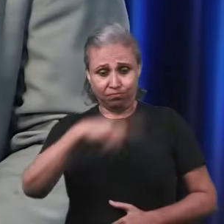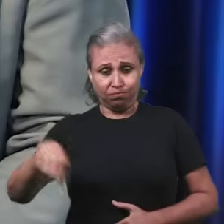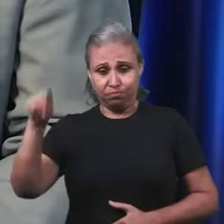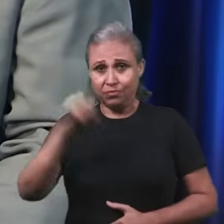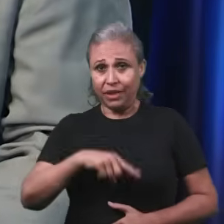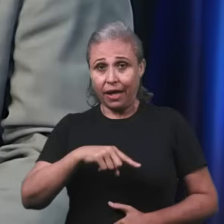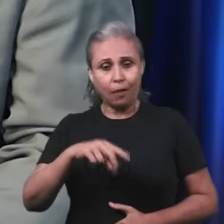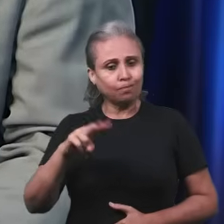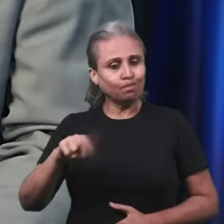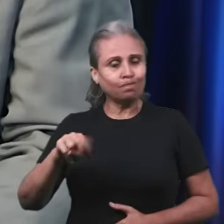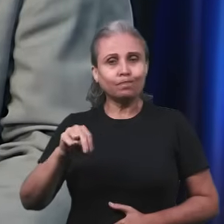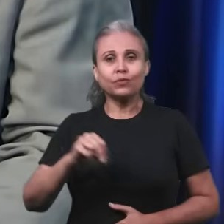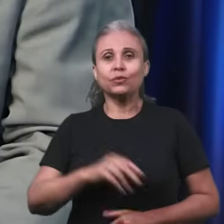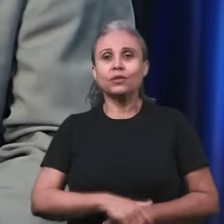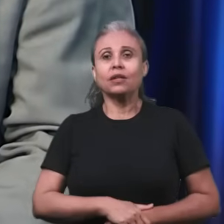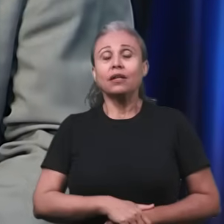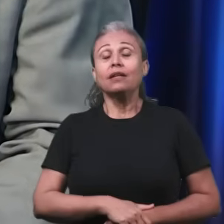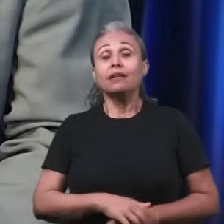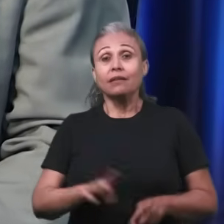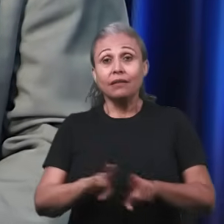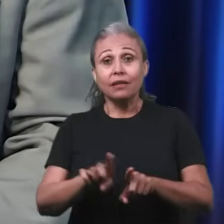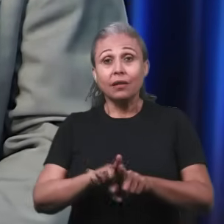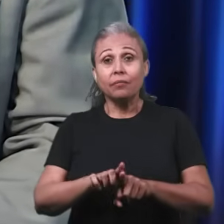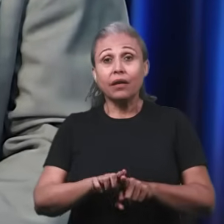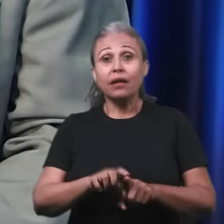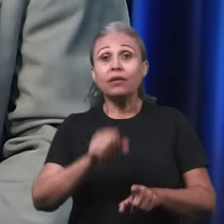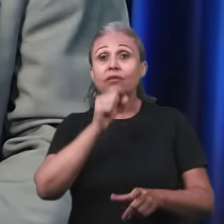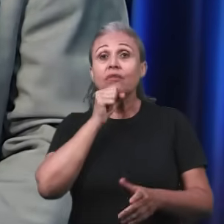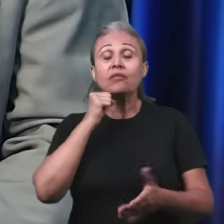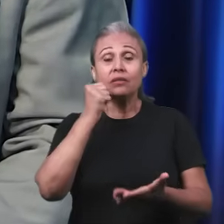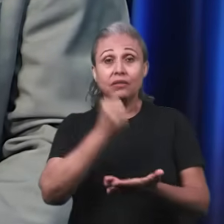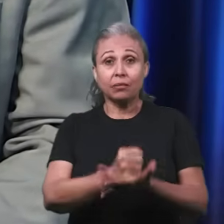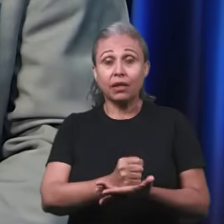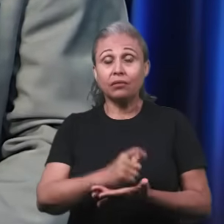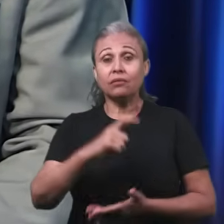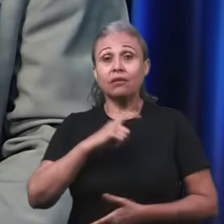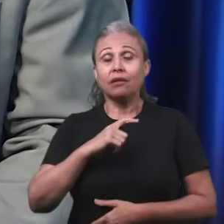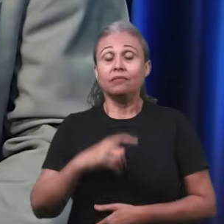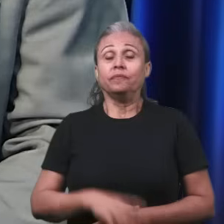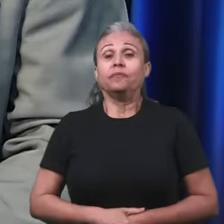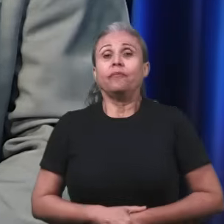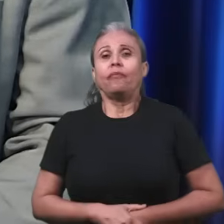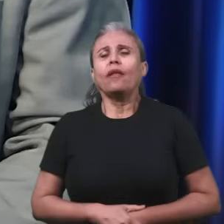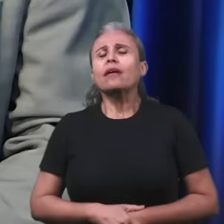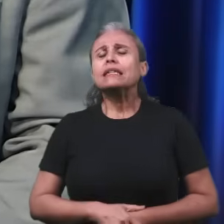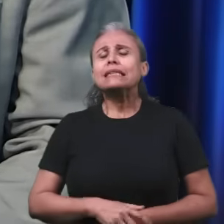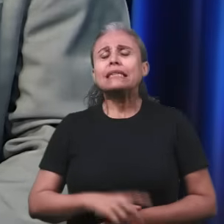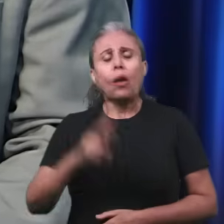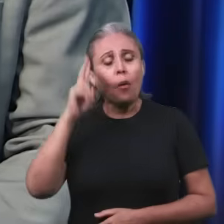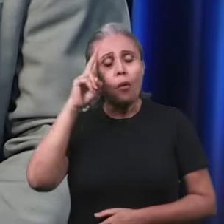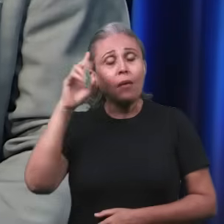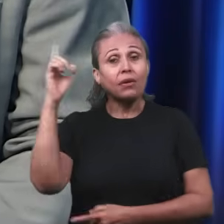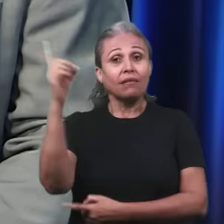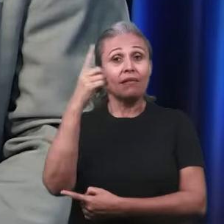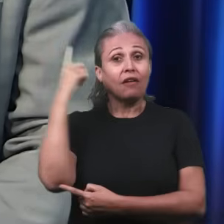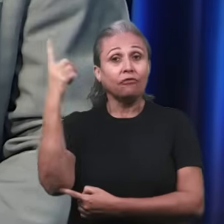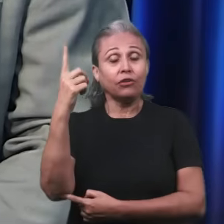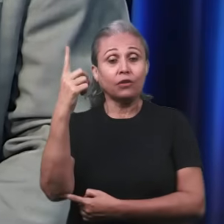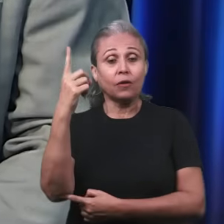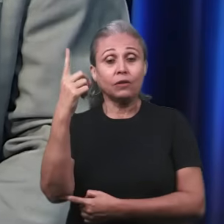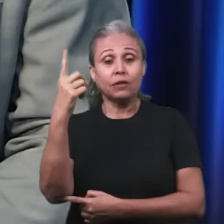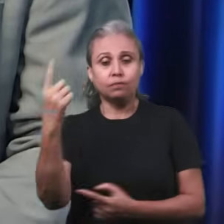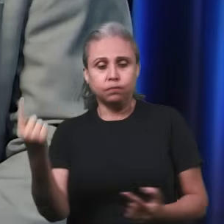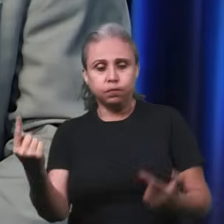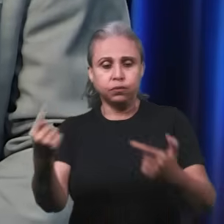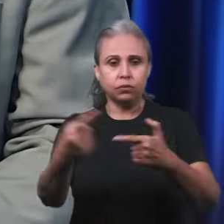nome. E até no Velho Testamento, eu me lembro até de Davi, quando enfrentou Golias, né?